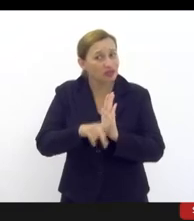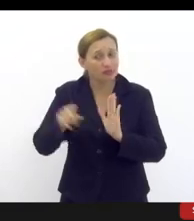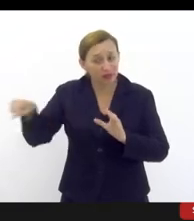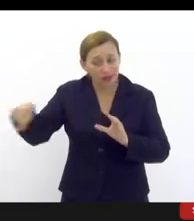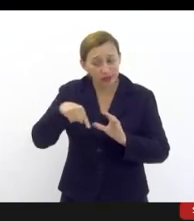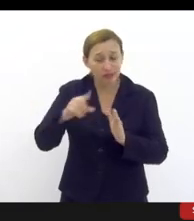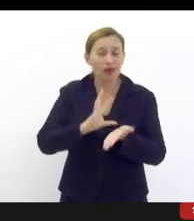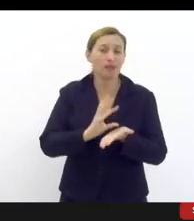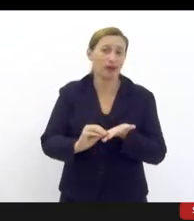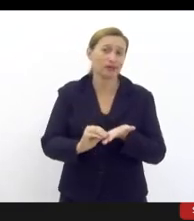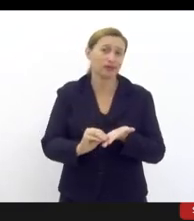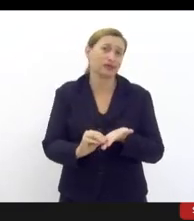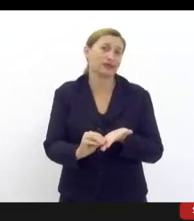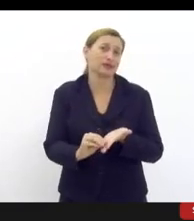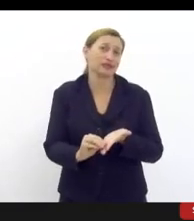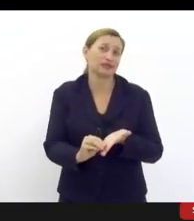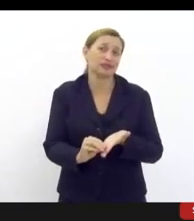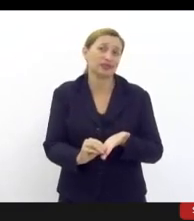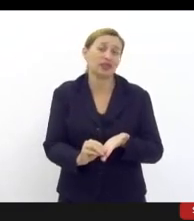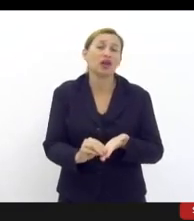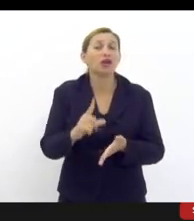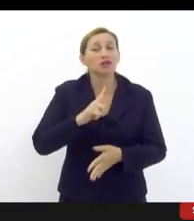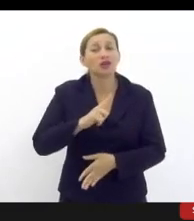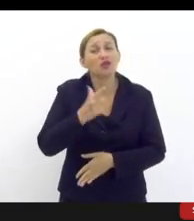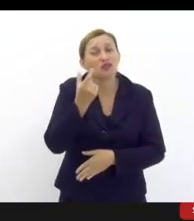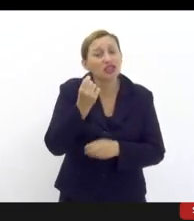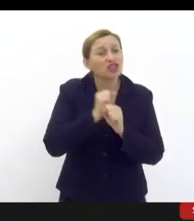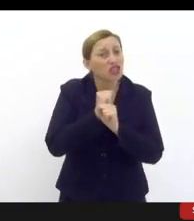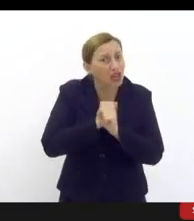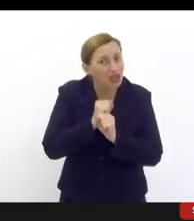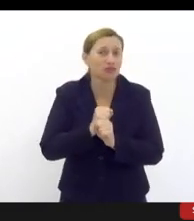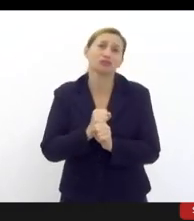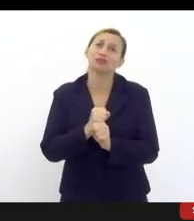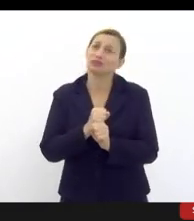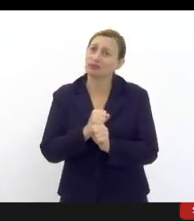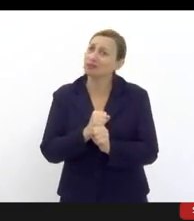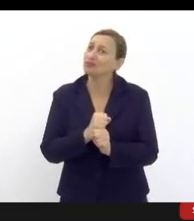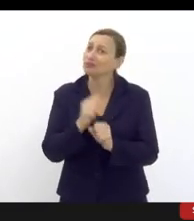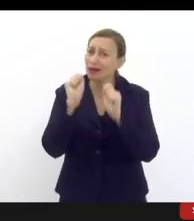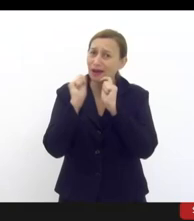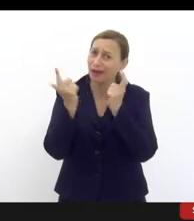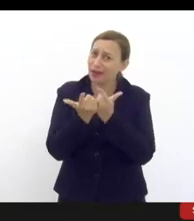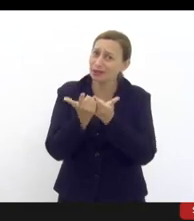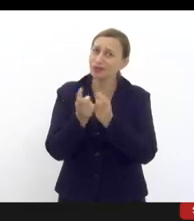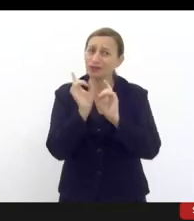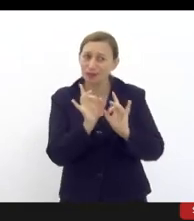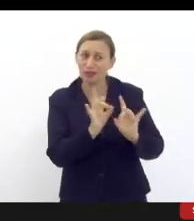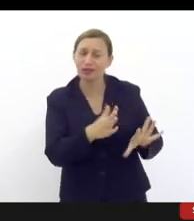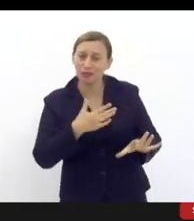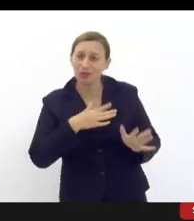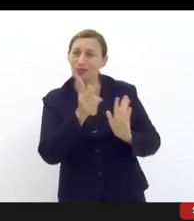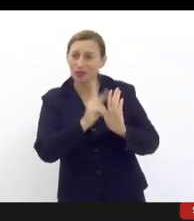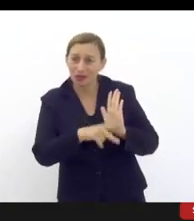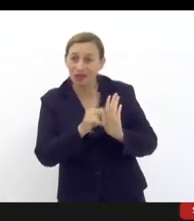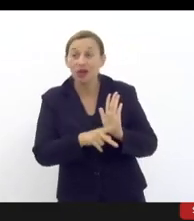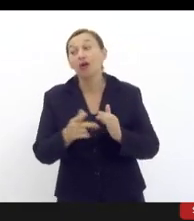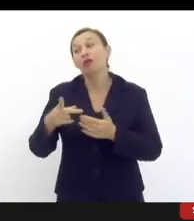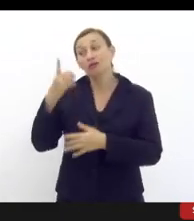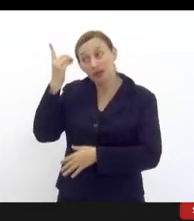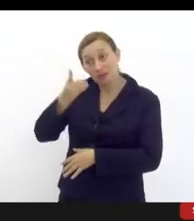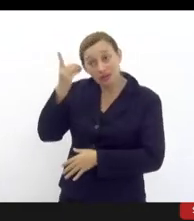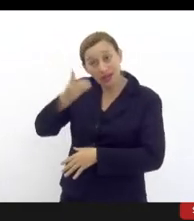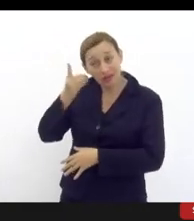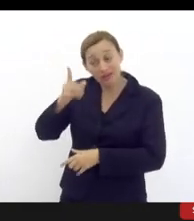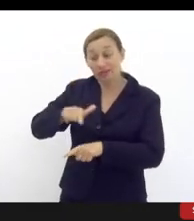pauta. Eu tenho 20 anos de Alerj, estão deixando meus projetos. O deputado trabalha para fazer